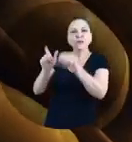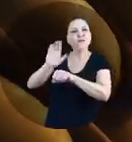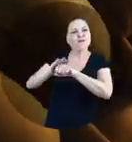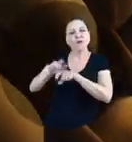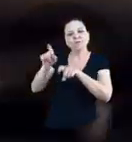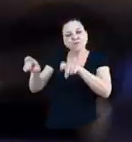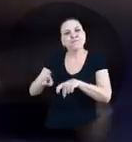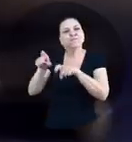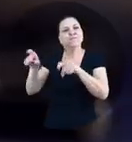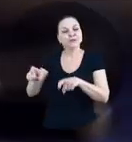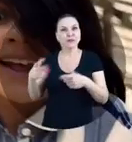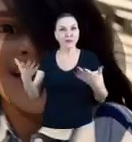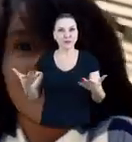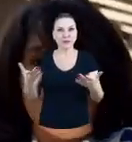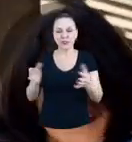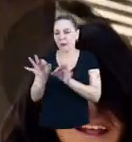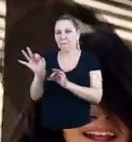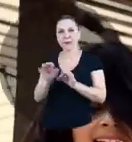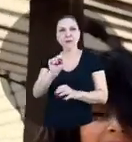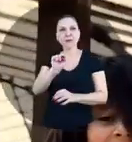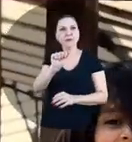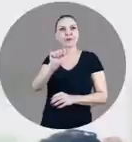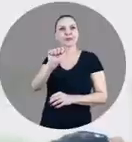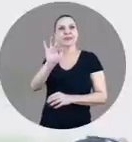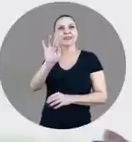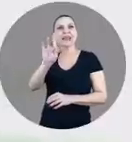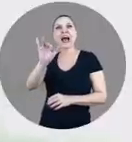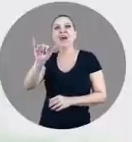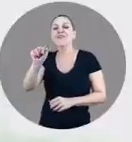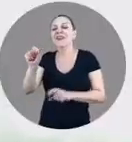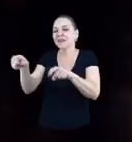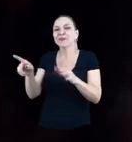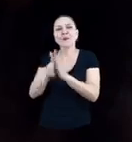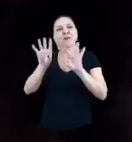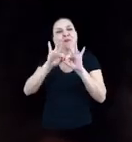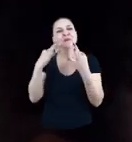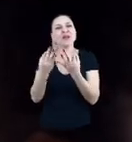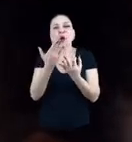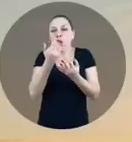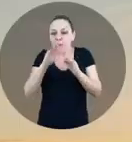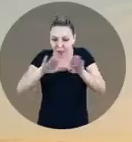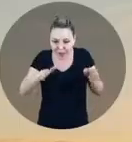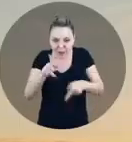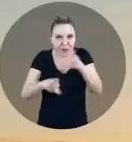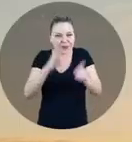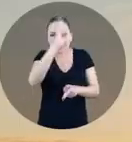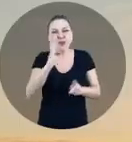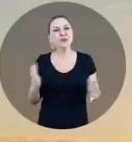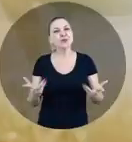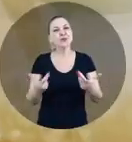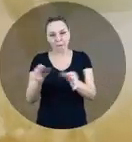quem produz para alimentar os brasileiros. Plano Safra para a agricultura familiar. Comida na mesa de todos